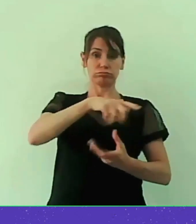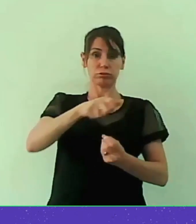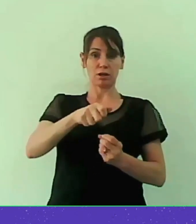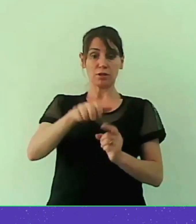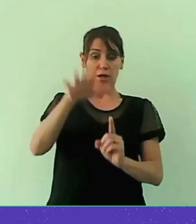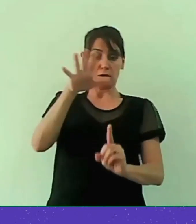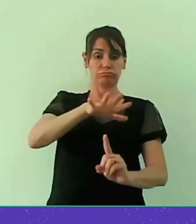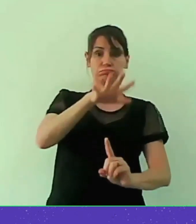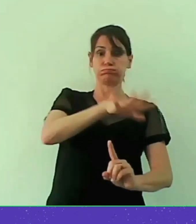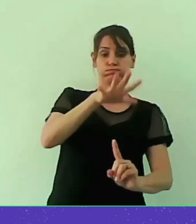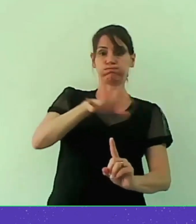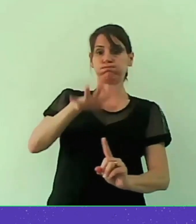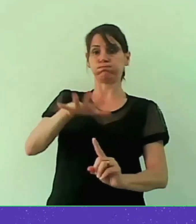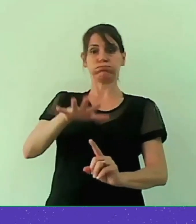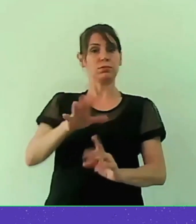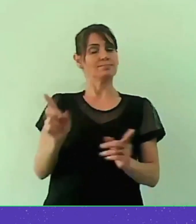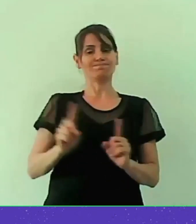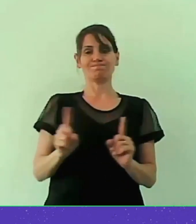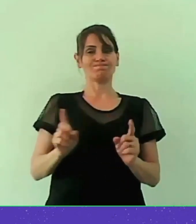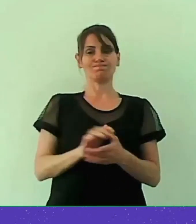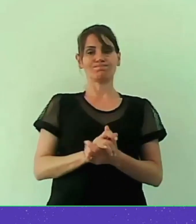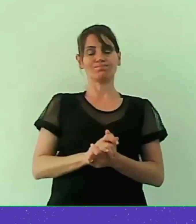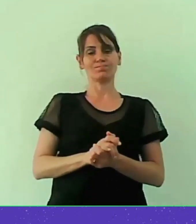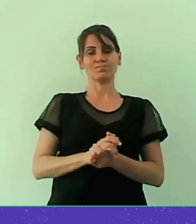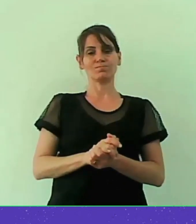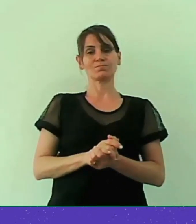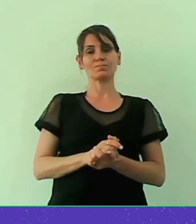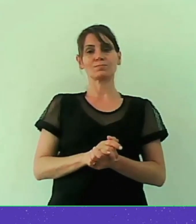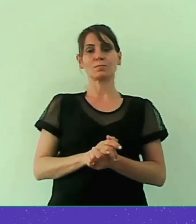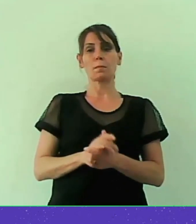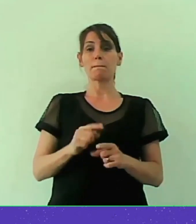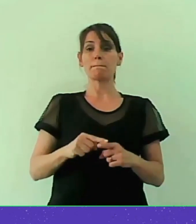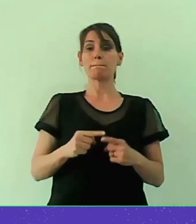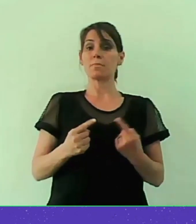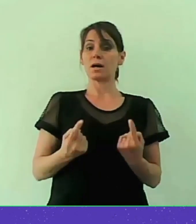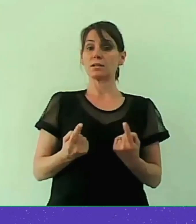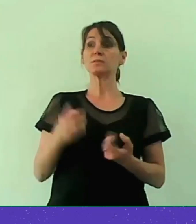e concluir essa era. Mas aprove ao Pai,